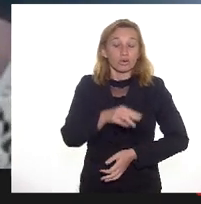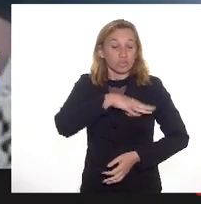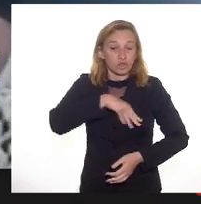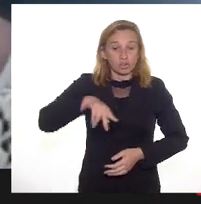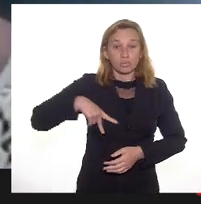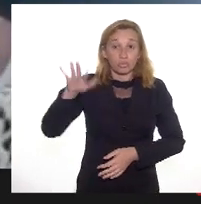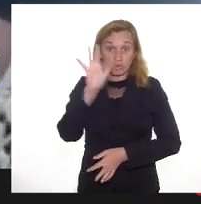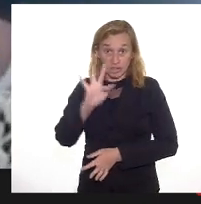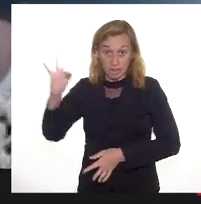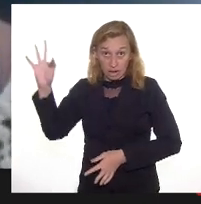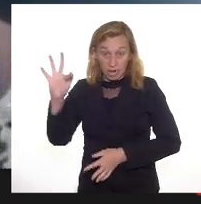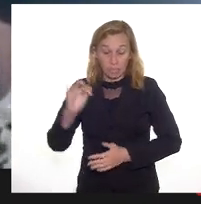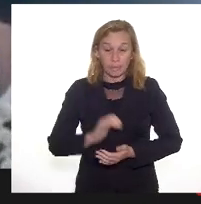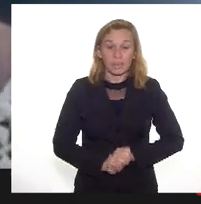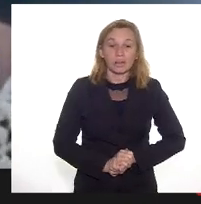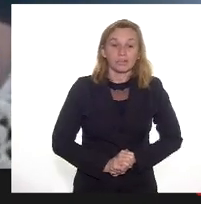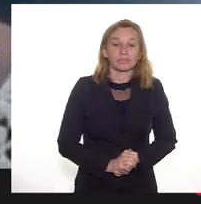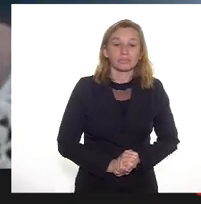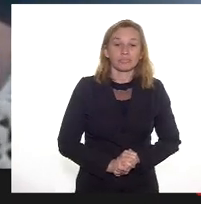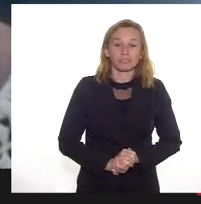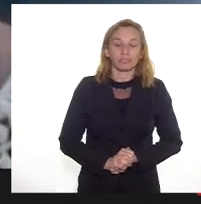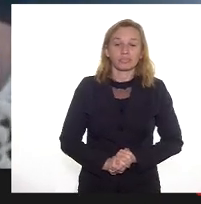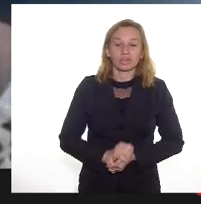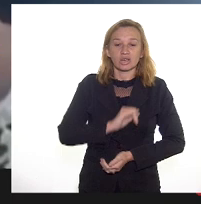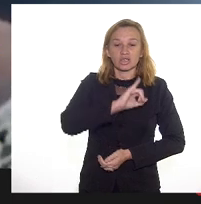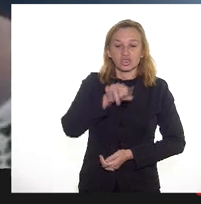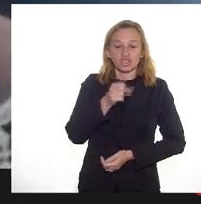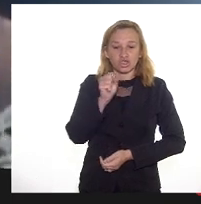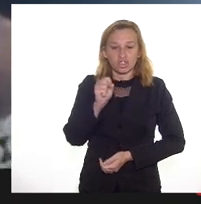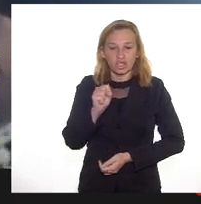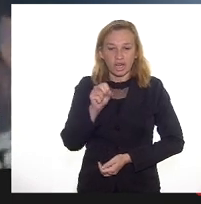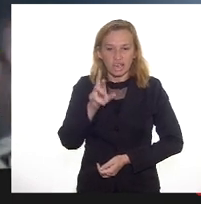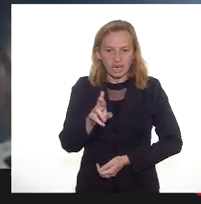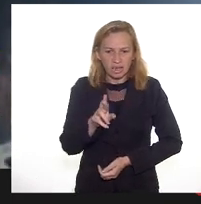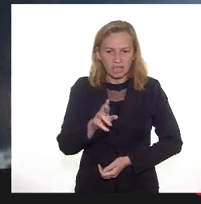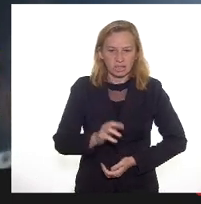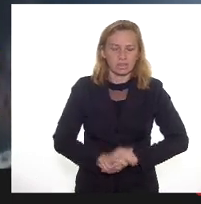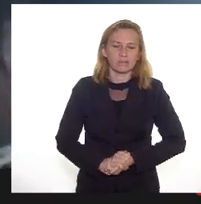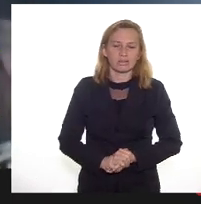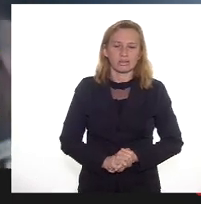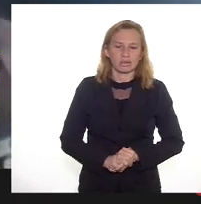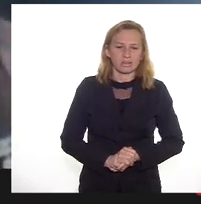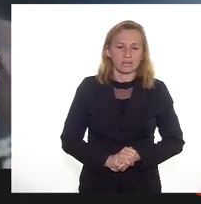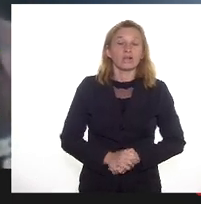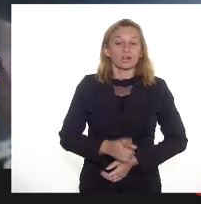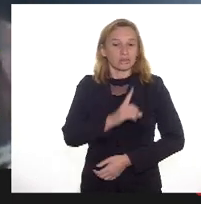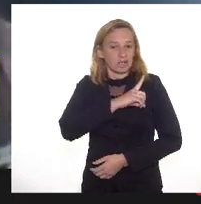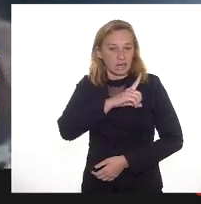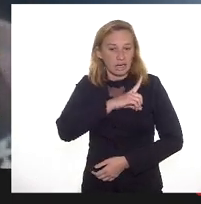Público Federal, né, na figura do Dr. Jaime Mitropoulos, e um delegado de